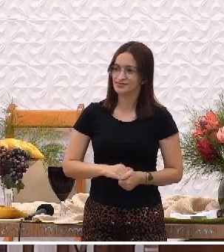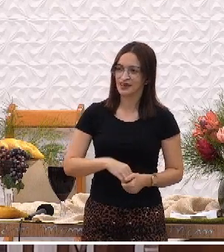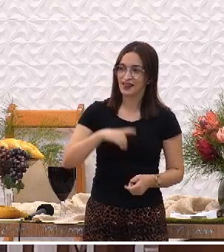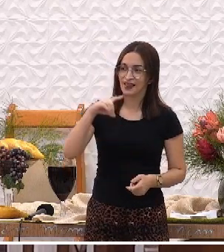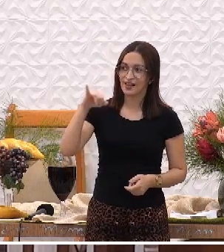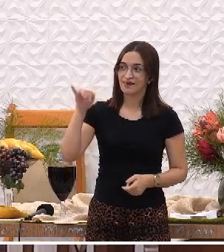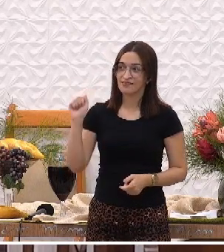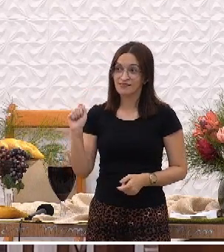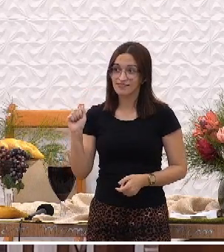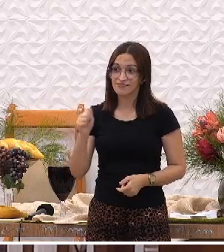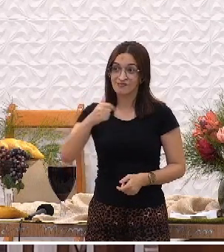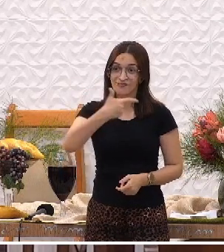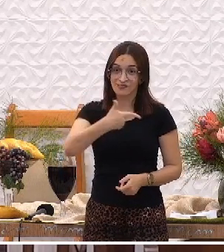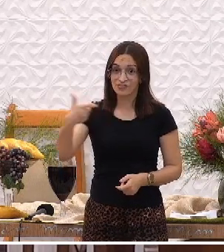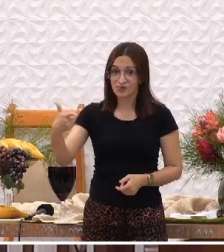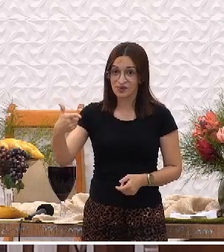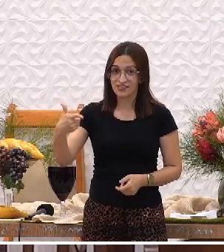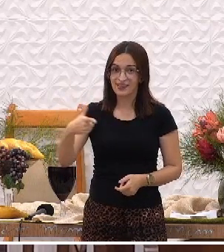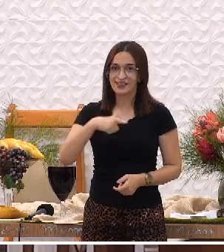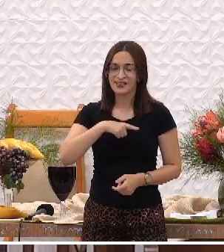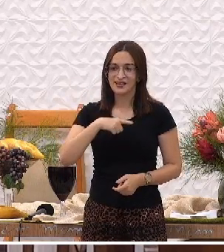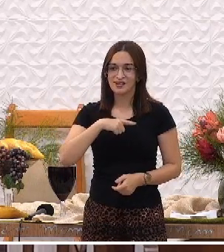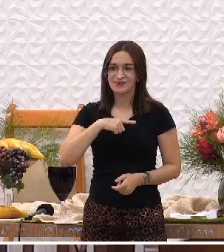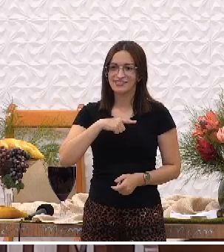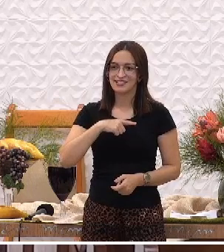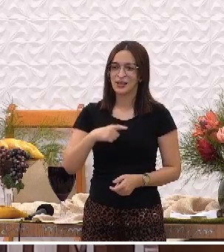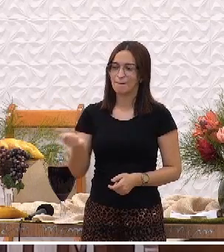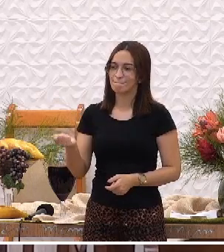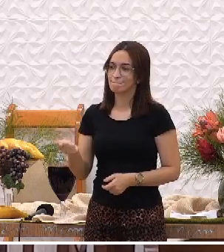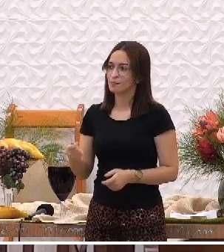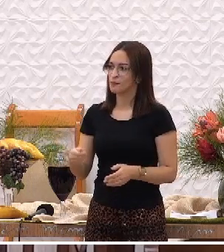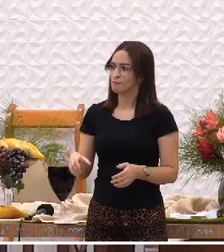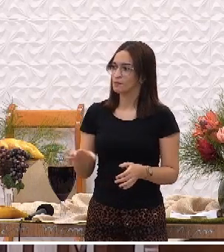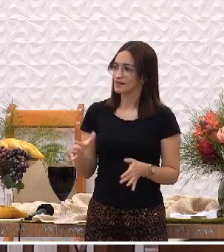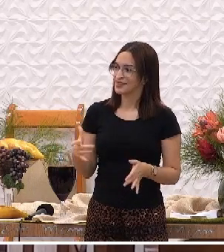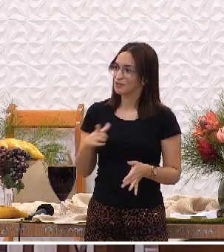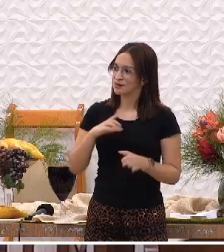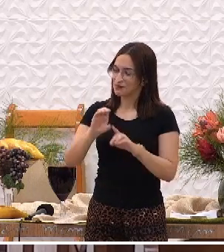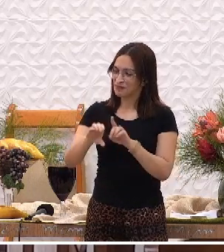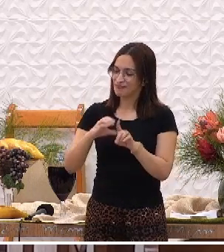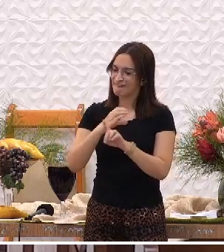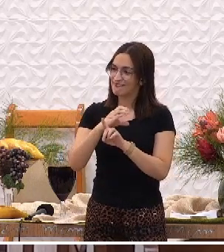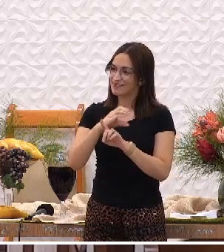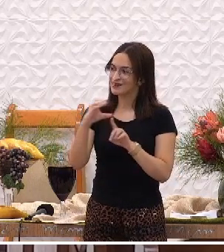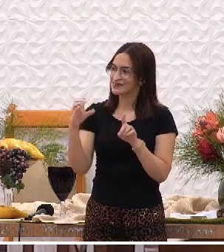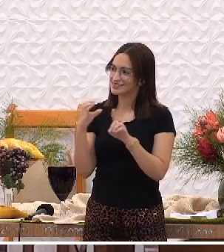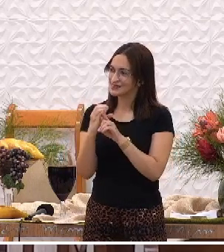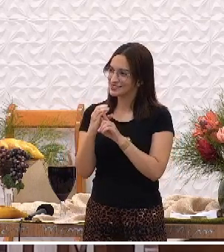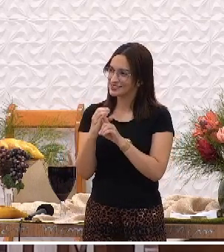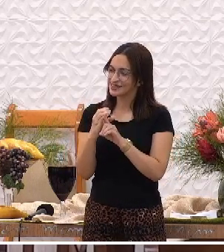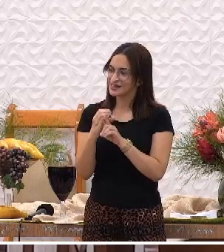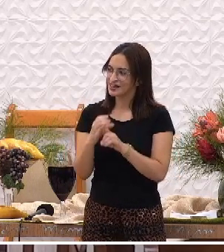programação. A gente vai ter vigília e a gente vai estar divulgando o local ainda. E dia 30 também, já deixe separado aí na agenda, que a gente também